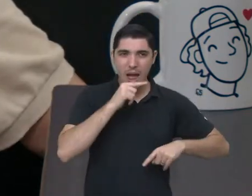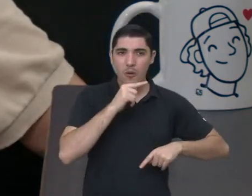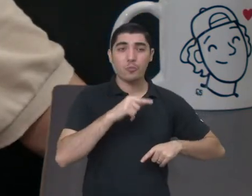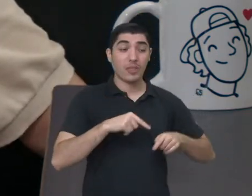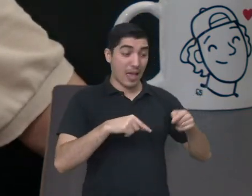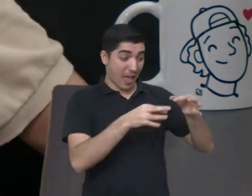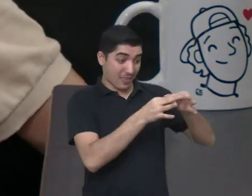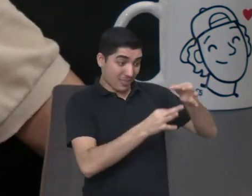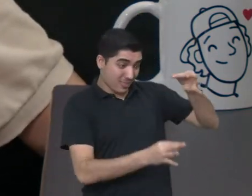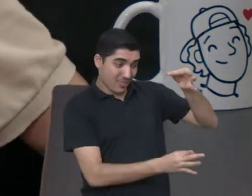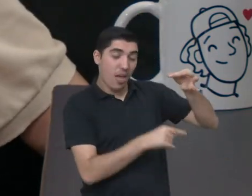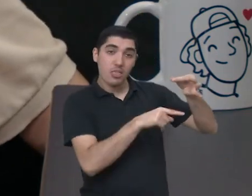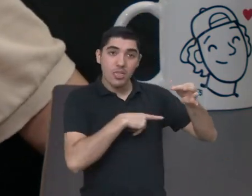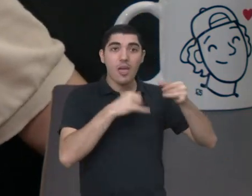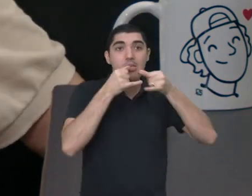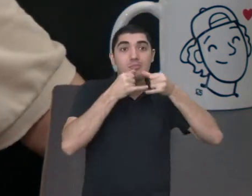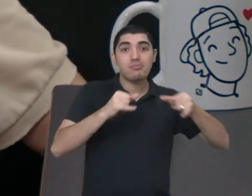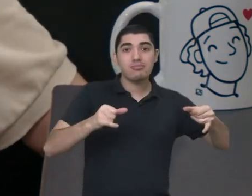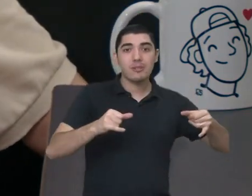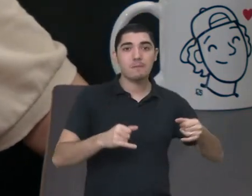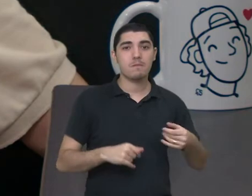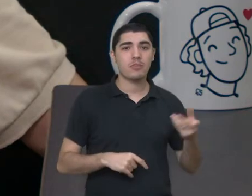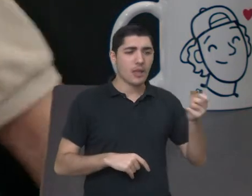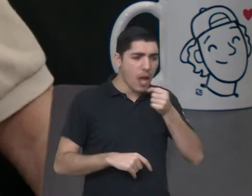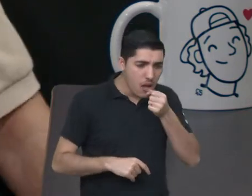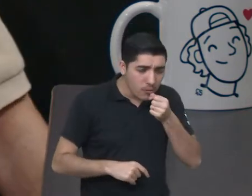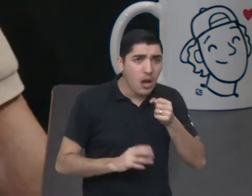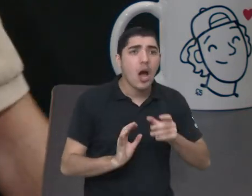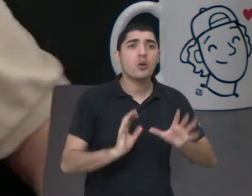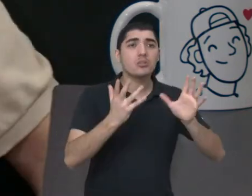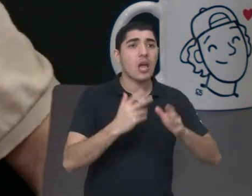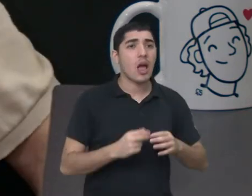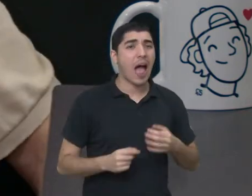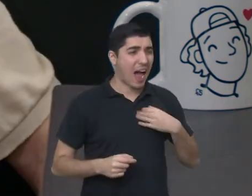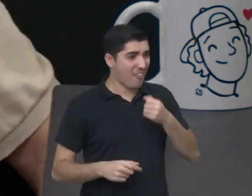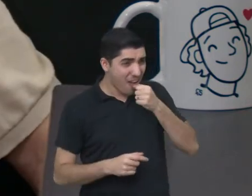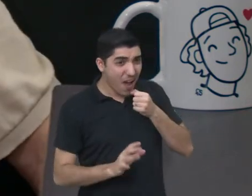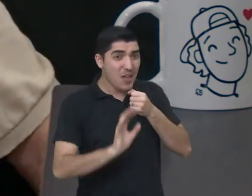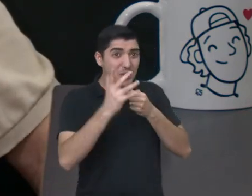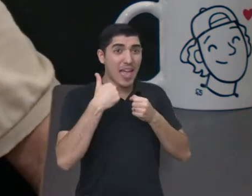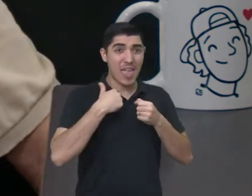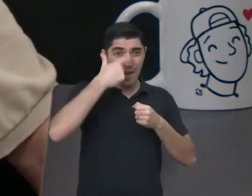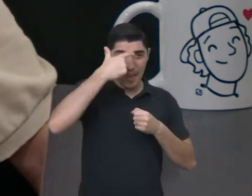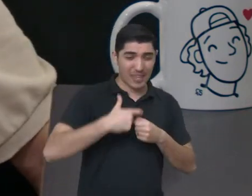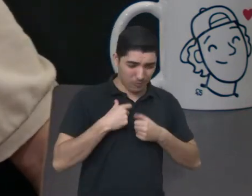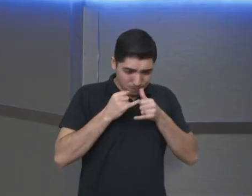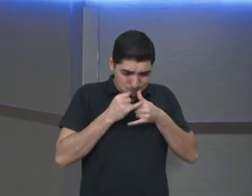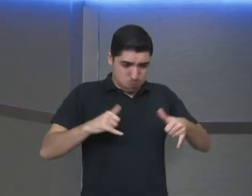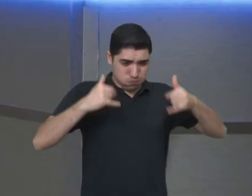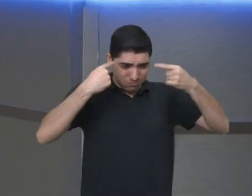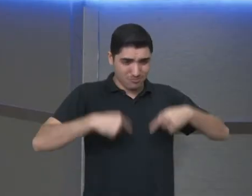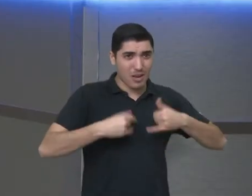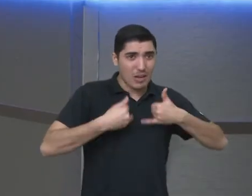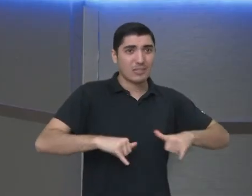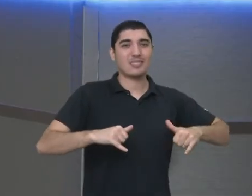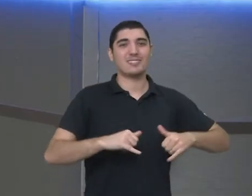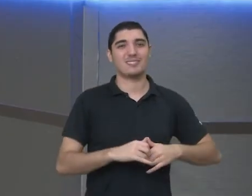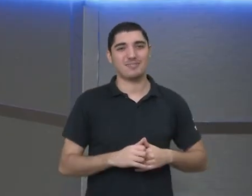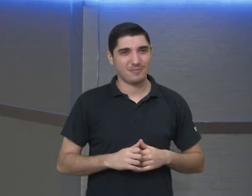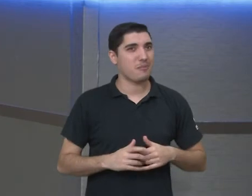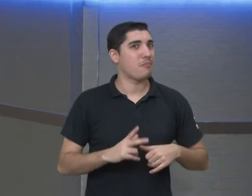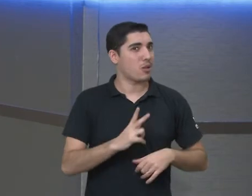ele. Depois que eu fiz isso, eu falei, meu Deus do céu, que puta sacanagem. Mas ele ficou falando, aí 1 minuto, aí eu falei, tá bom,